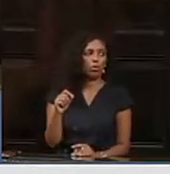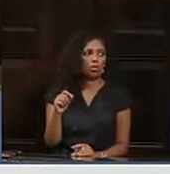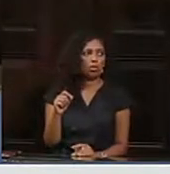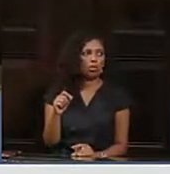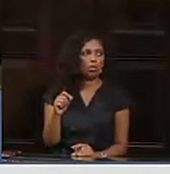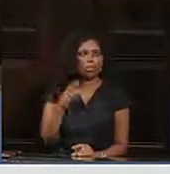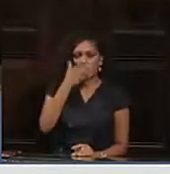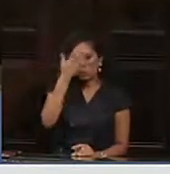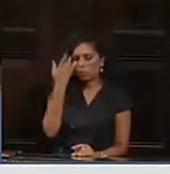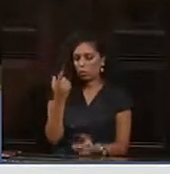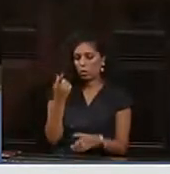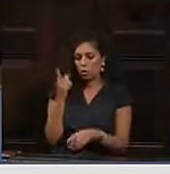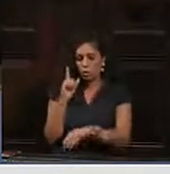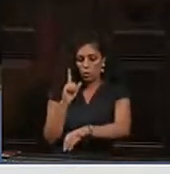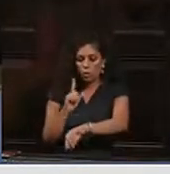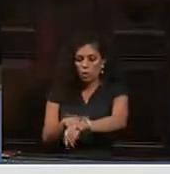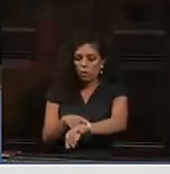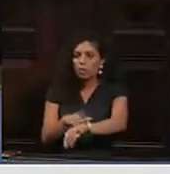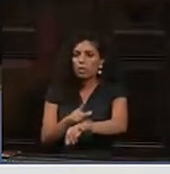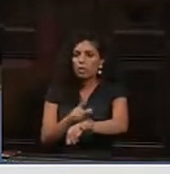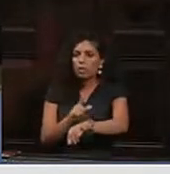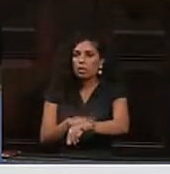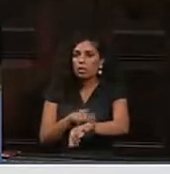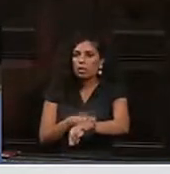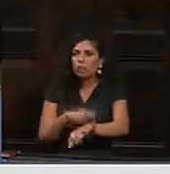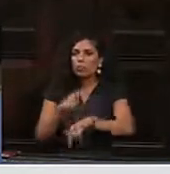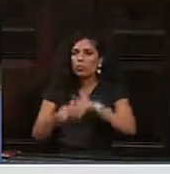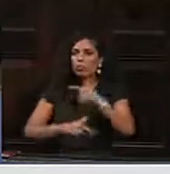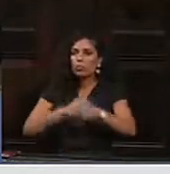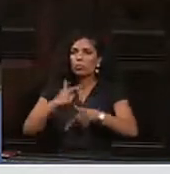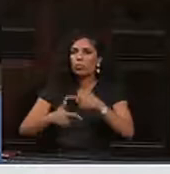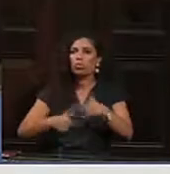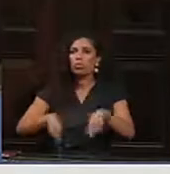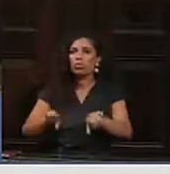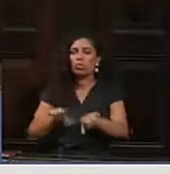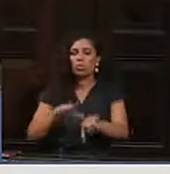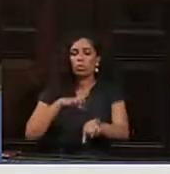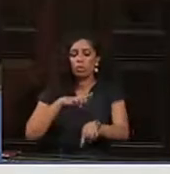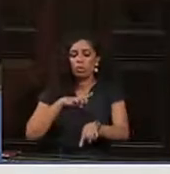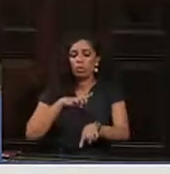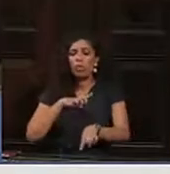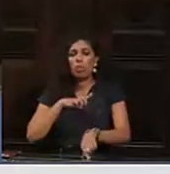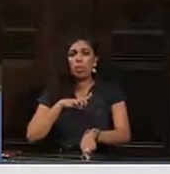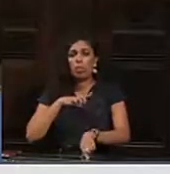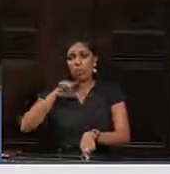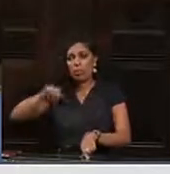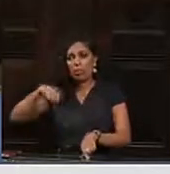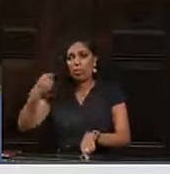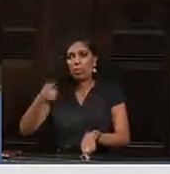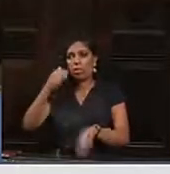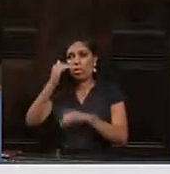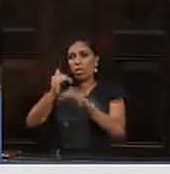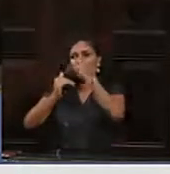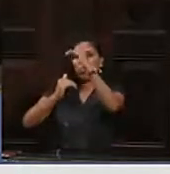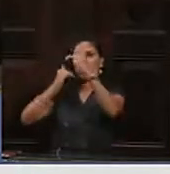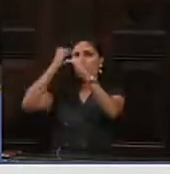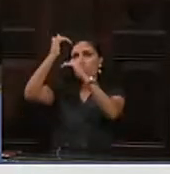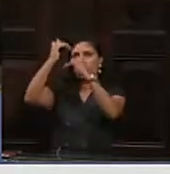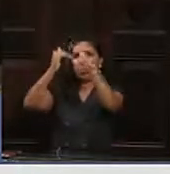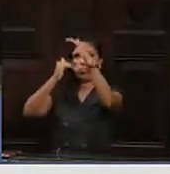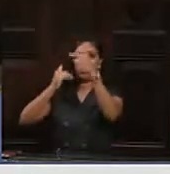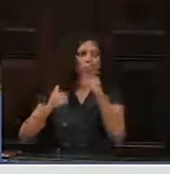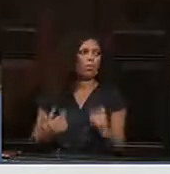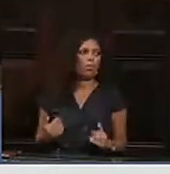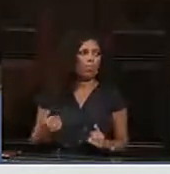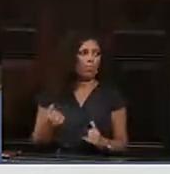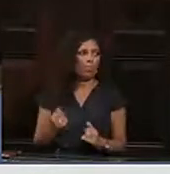Antiguidade no militarismo é posto. Ah, mas tem a promoção por merecimento. O que vem a ser promoção por merecimento? O